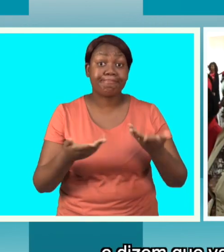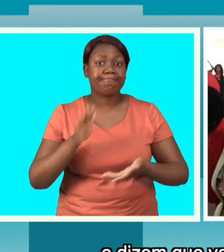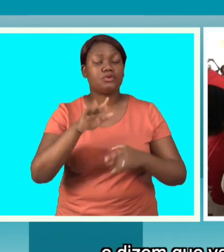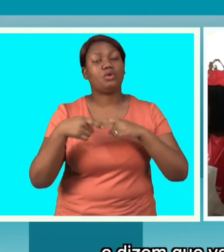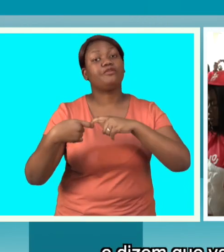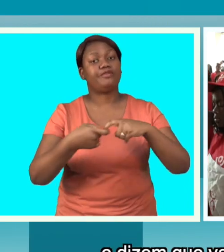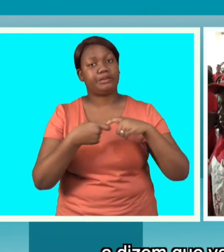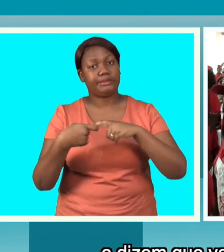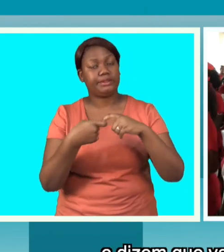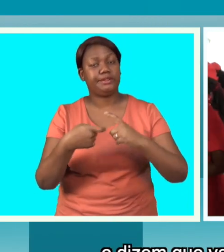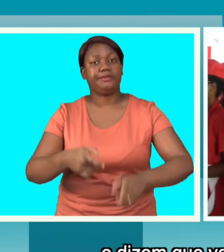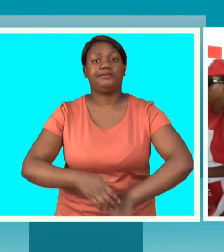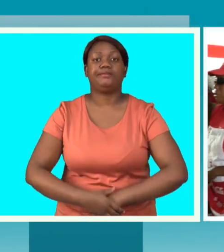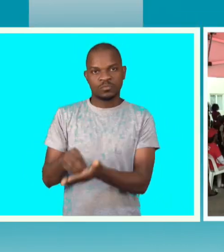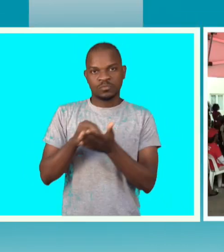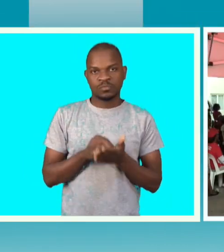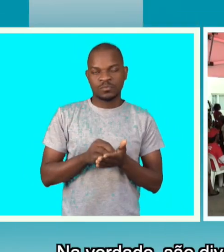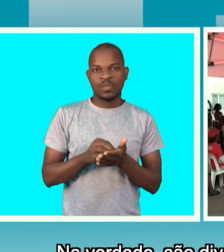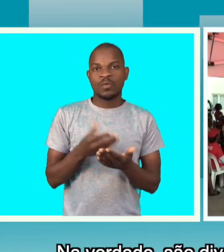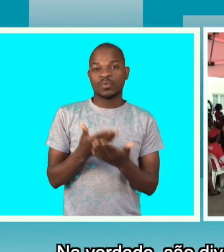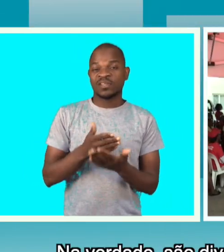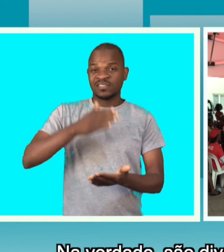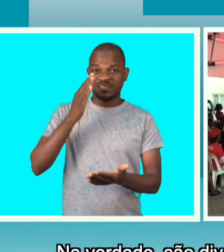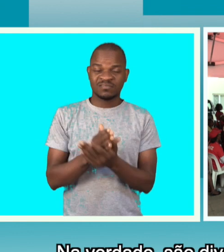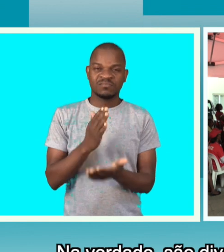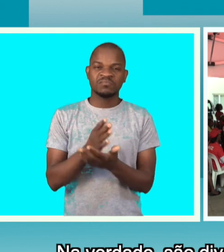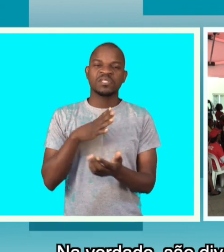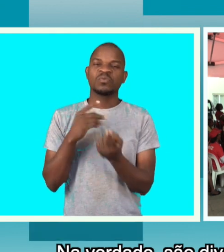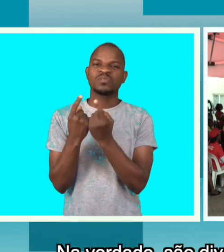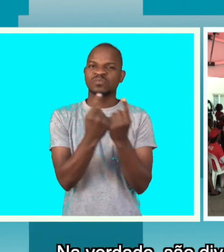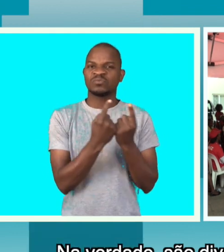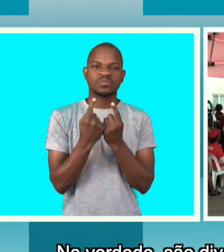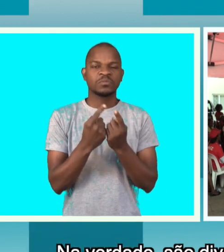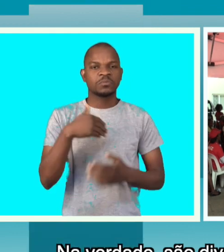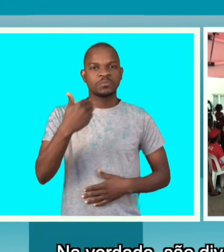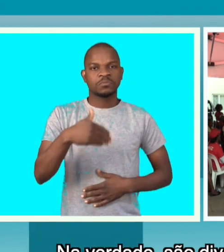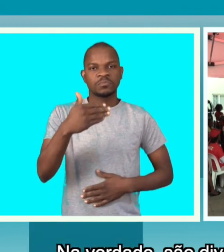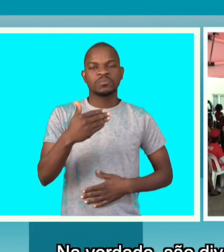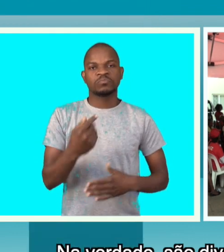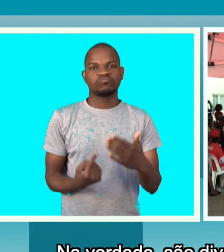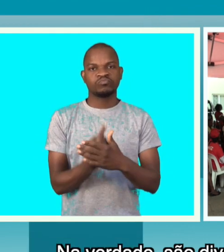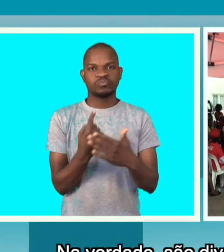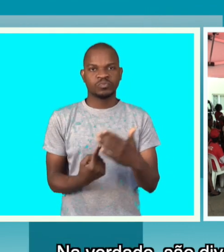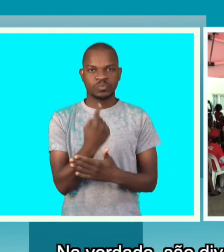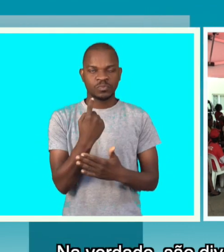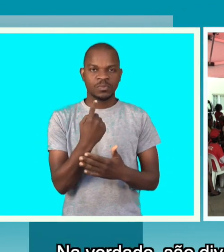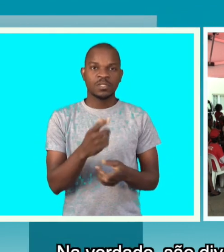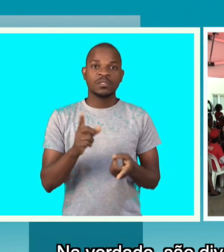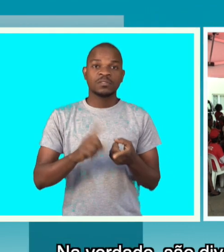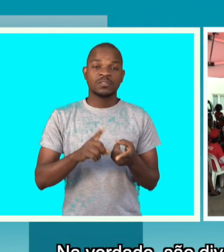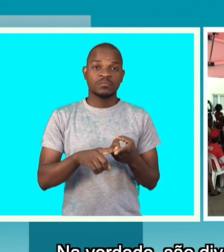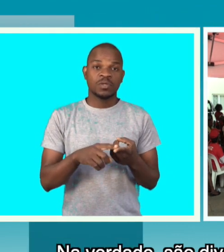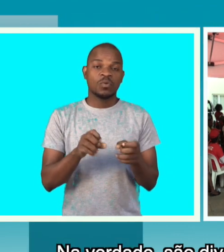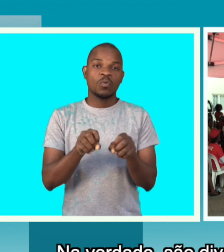problemas básicos nas suas famílias. Na verdade, são diversas situações que nós temos passado e